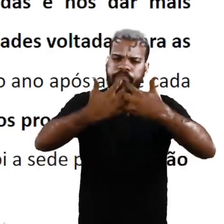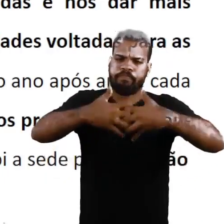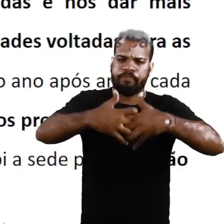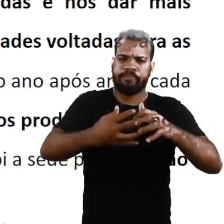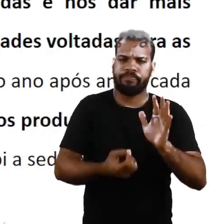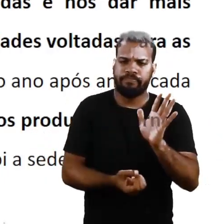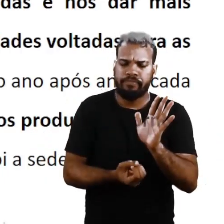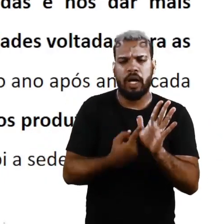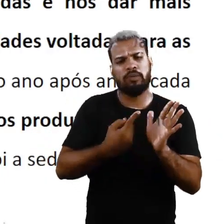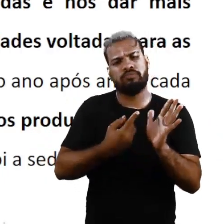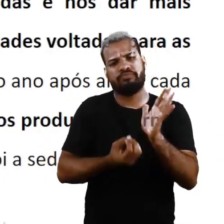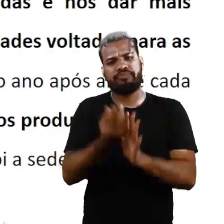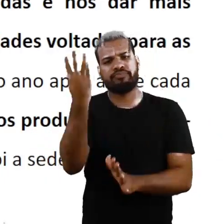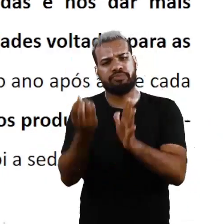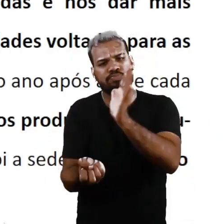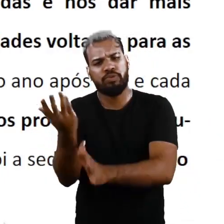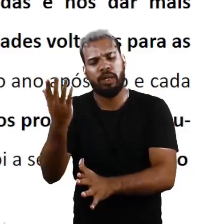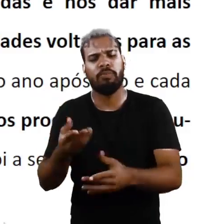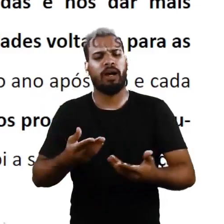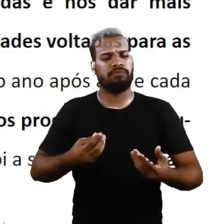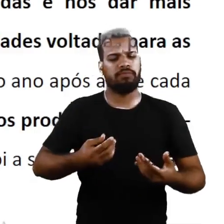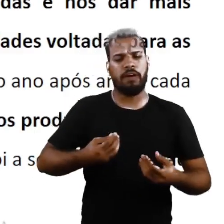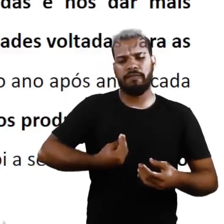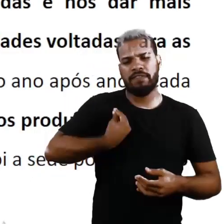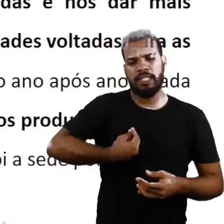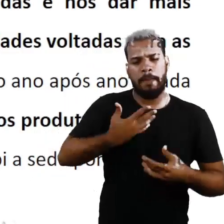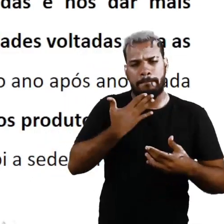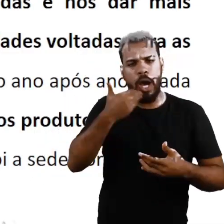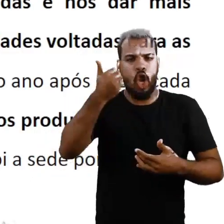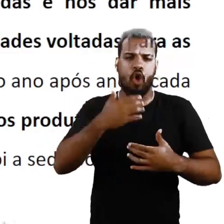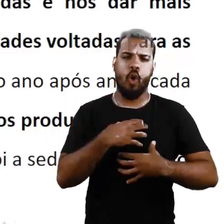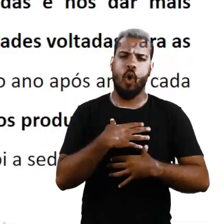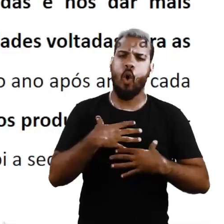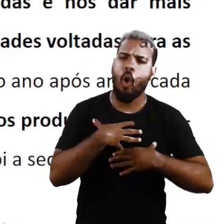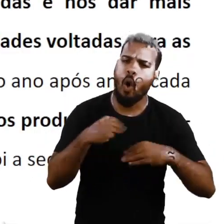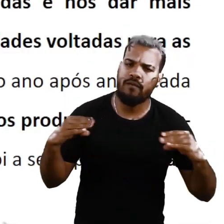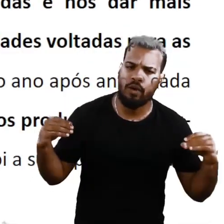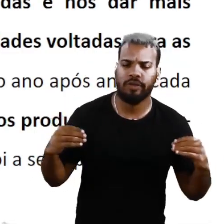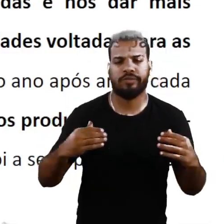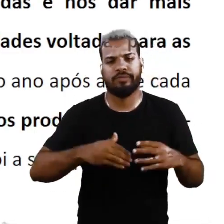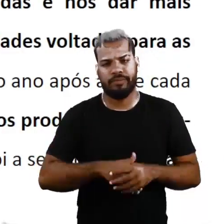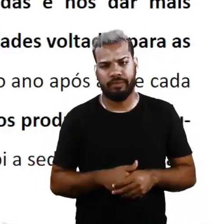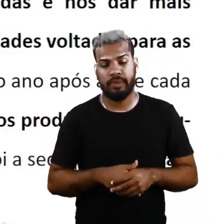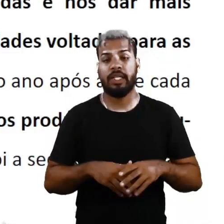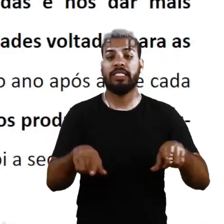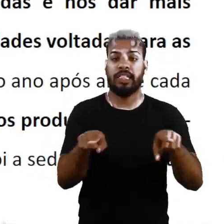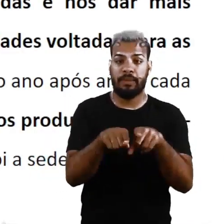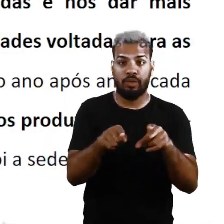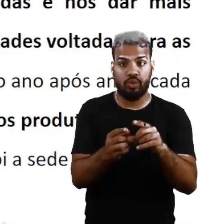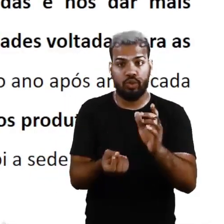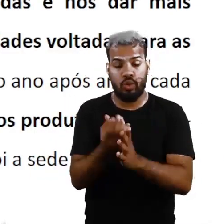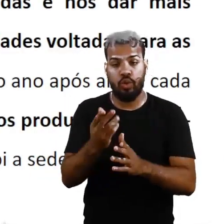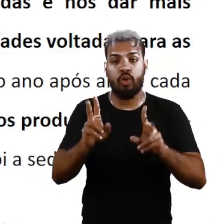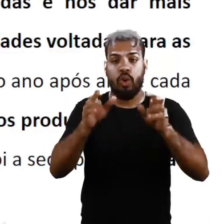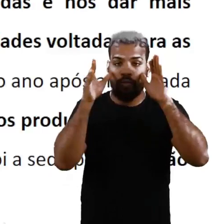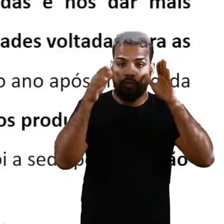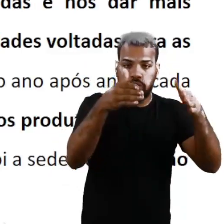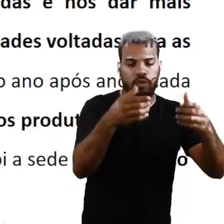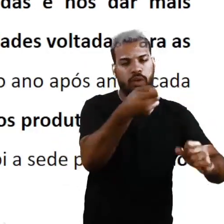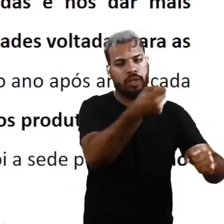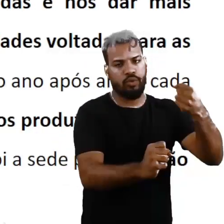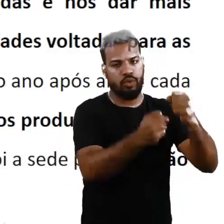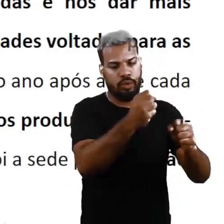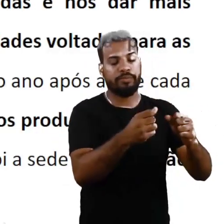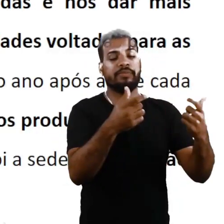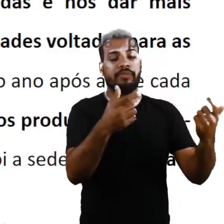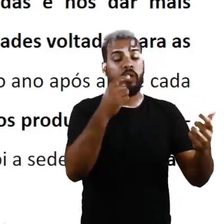foram criadas para facilitar as nossas vidas e nos dar mais conforto. A artesania deu lugar à produção em série. Surgiram cidades voltadas para